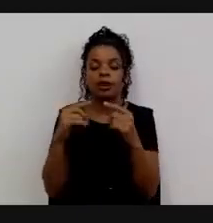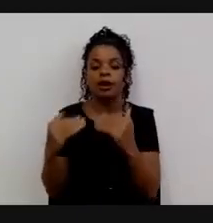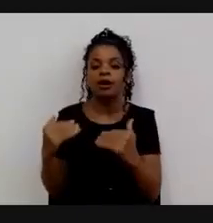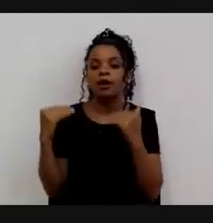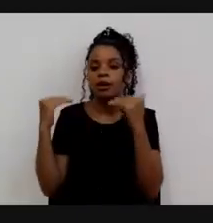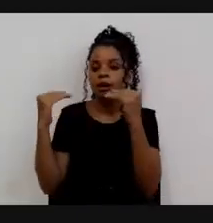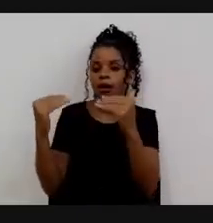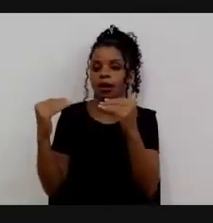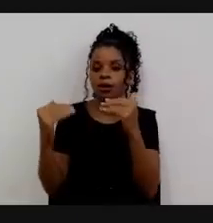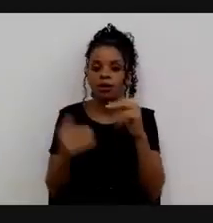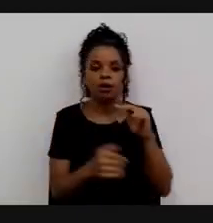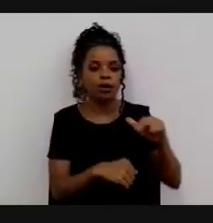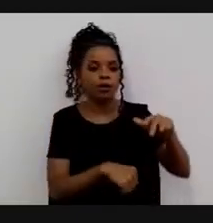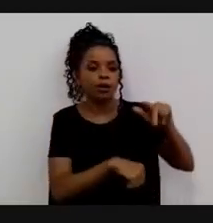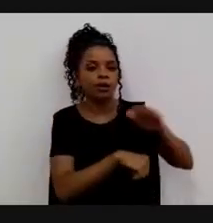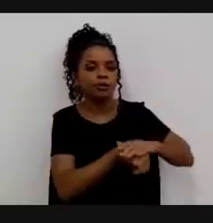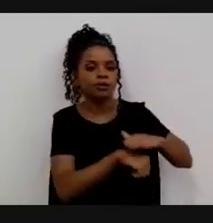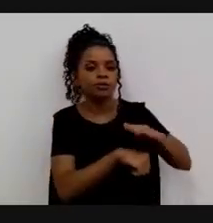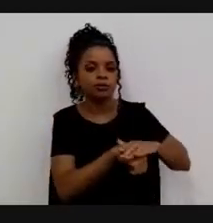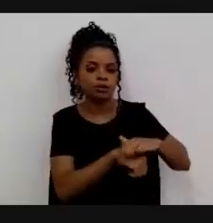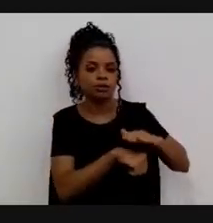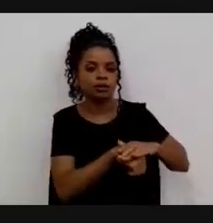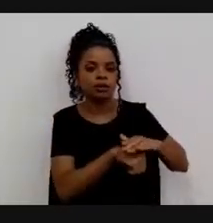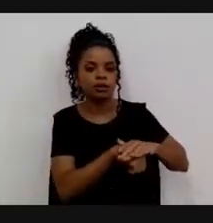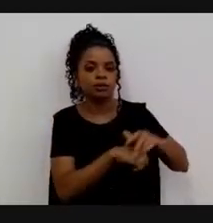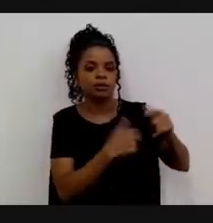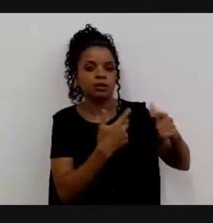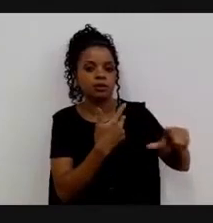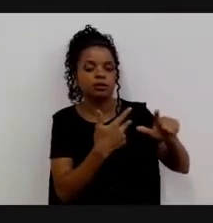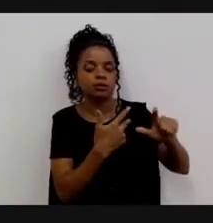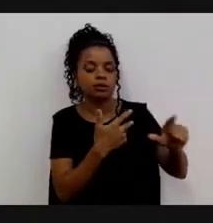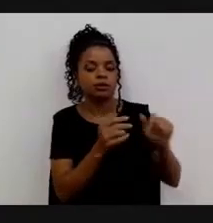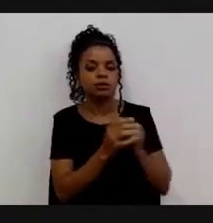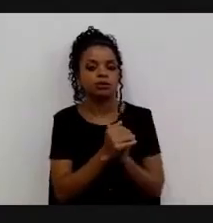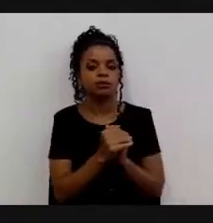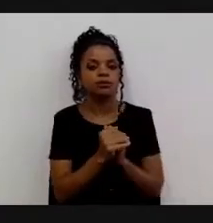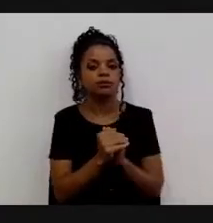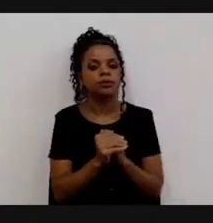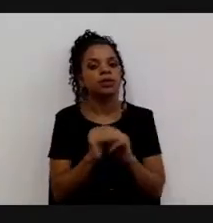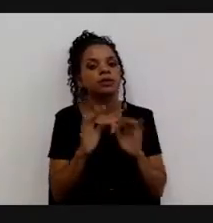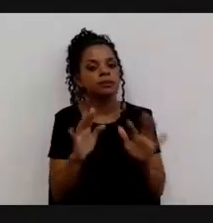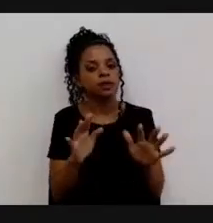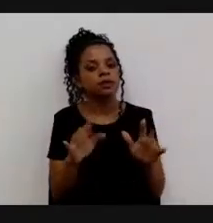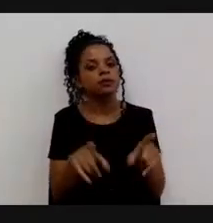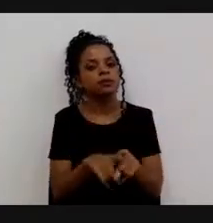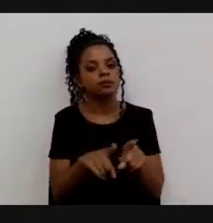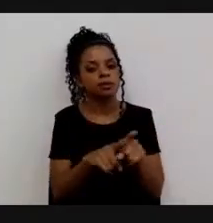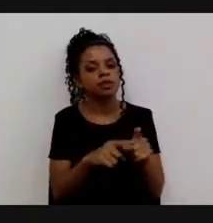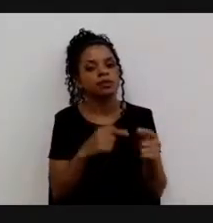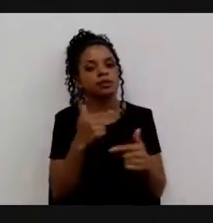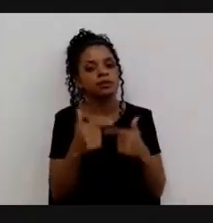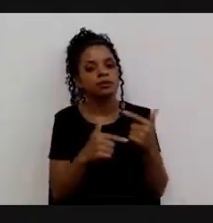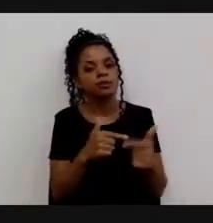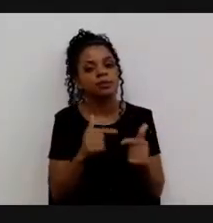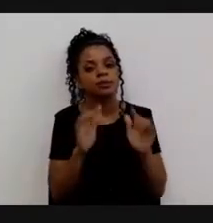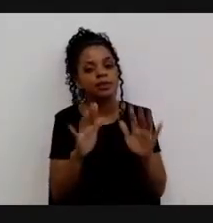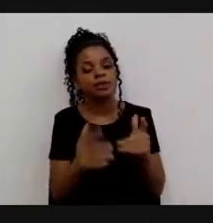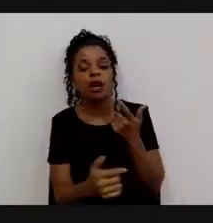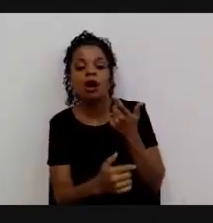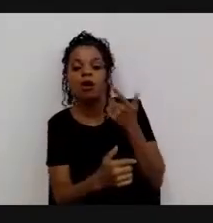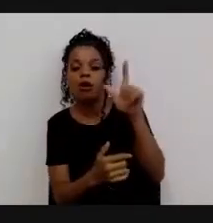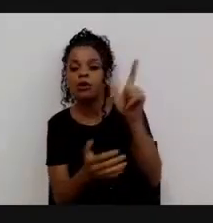à atividade legislativa. Mas a gente também está trabalhando nisso, só que em outros